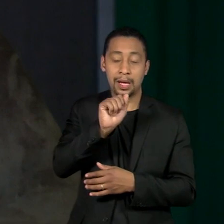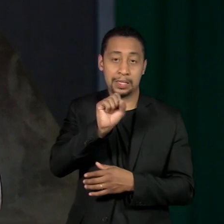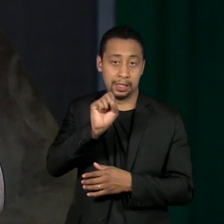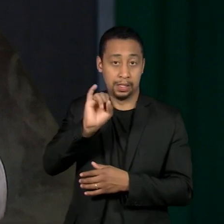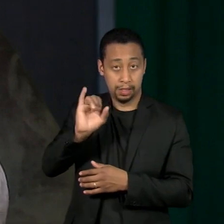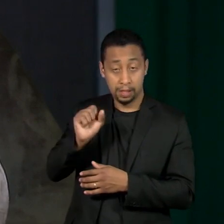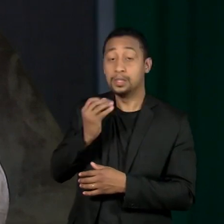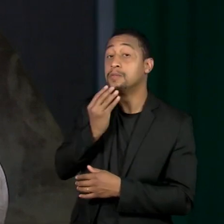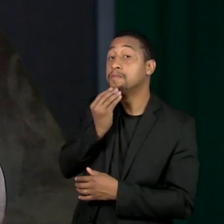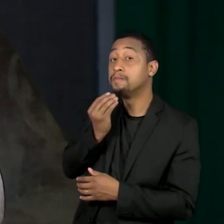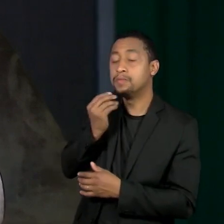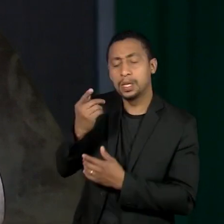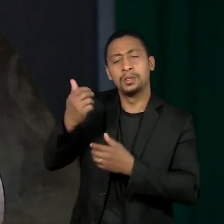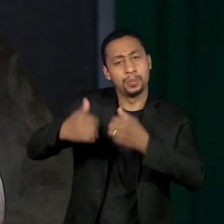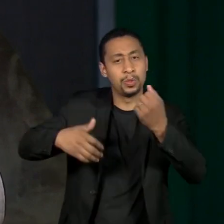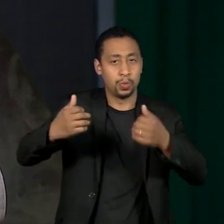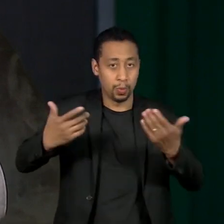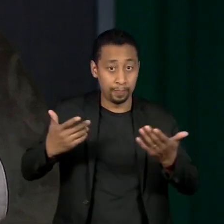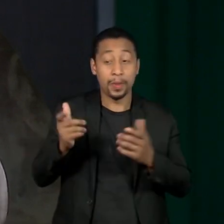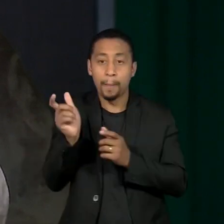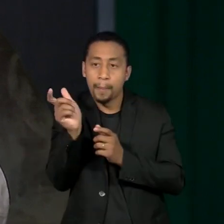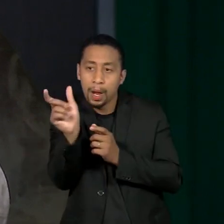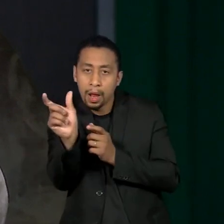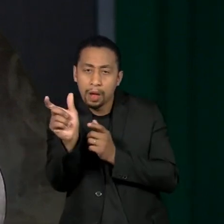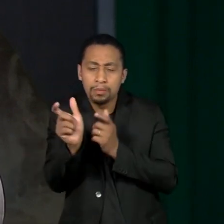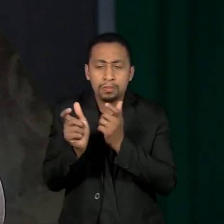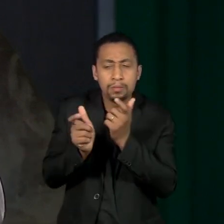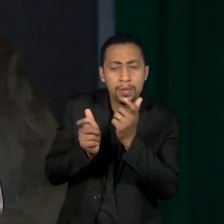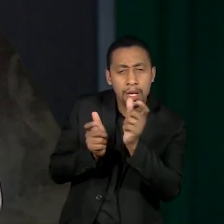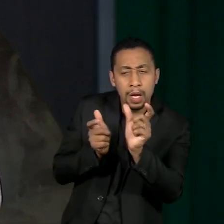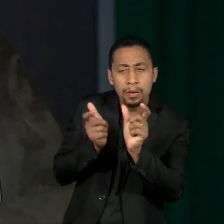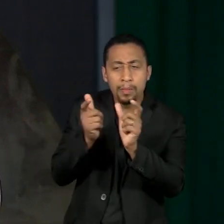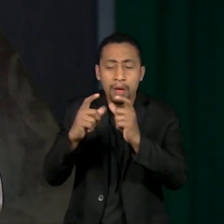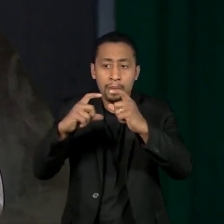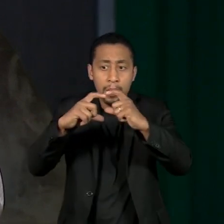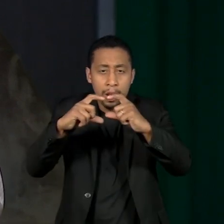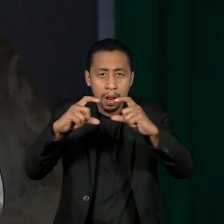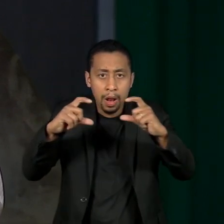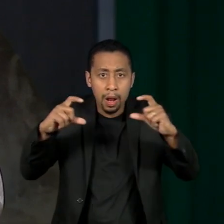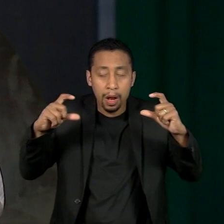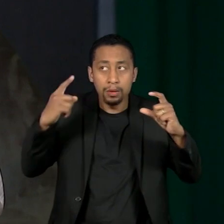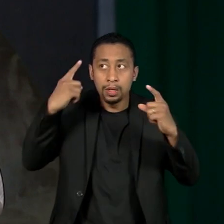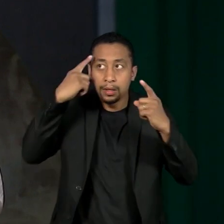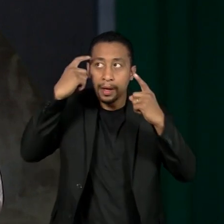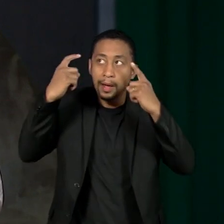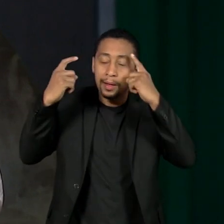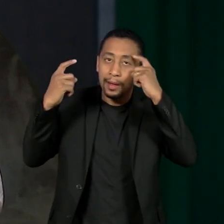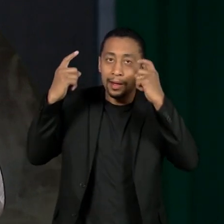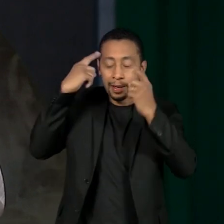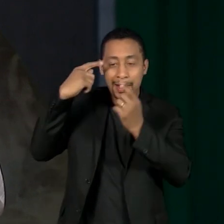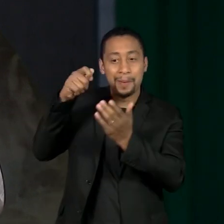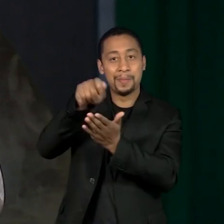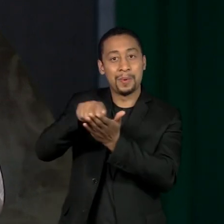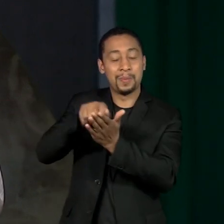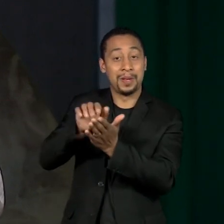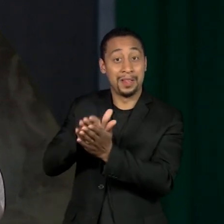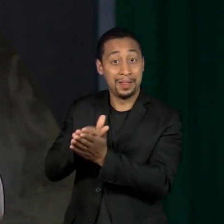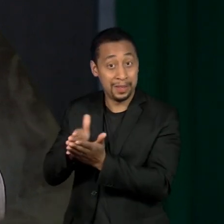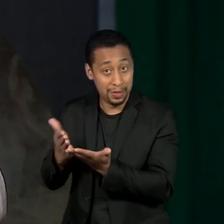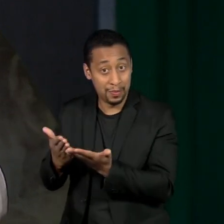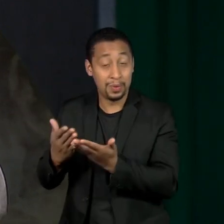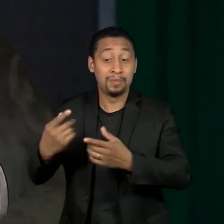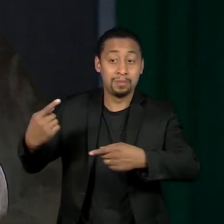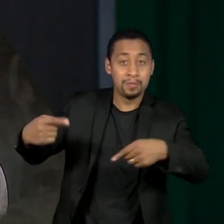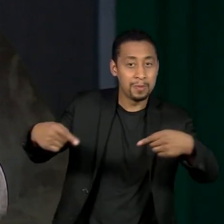país, palavra puxa palavra, uma ideia traz outra e assim se faz um livro, um governo ou mesmo